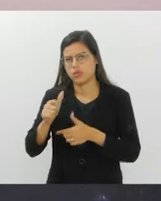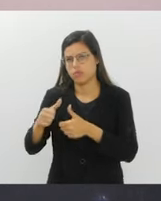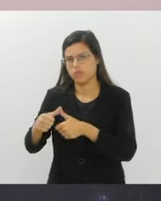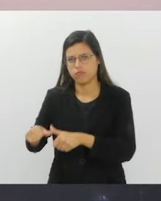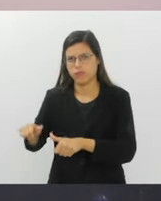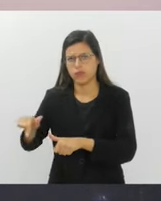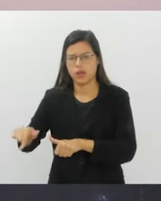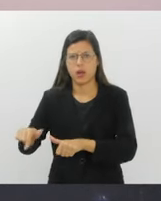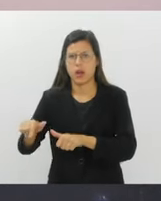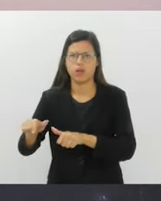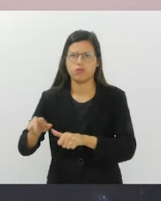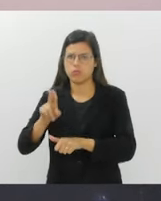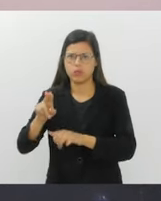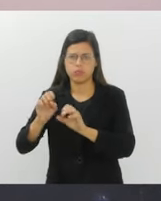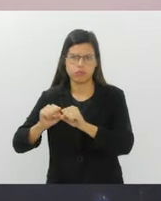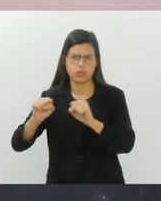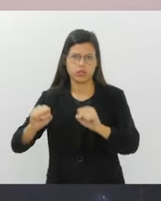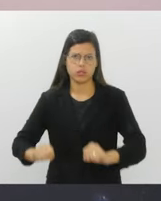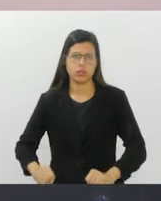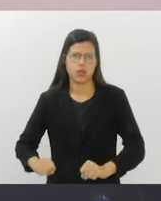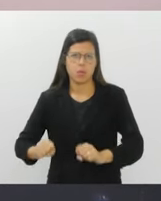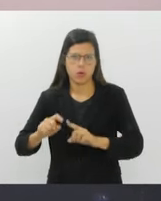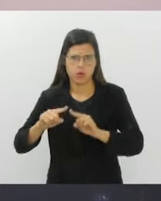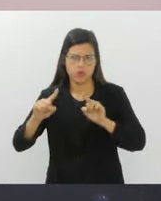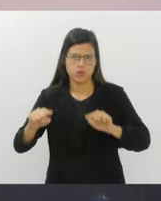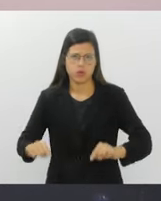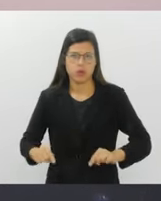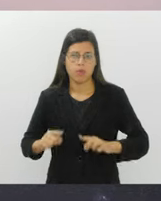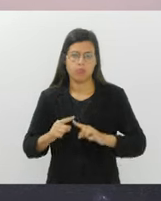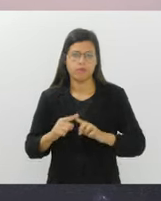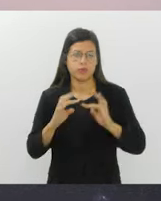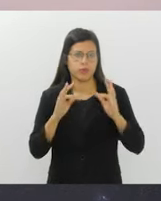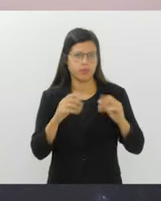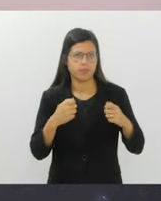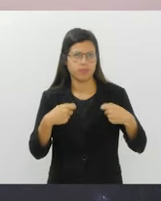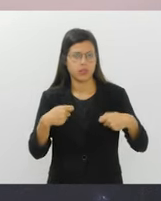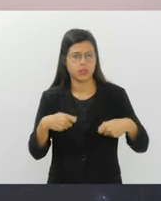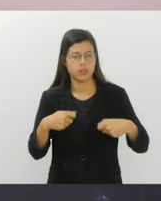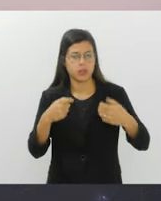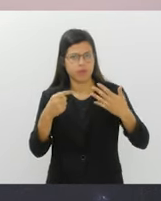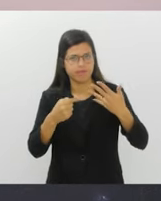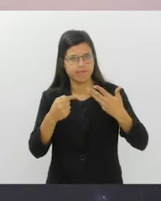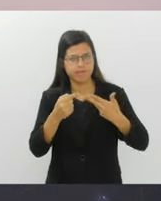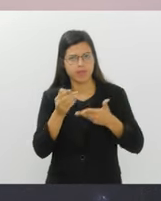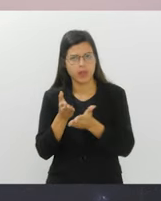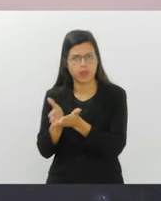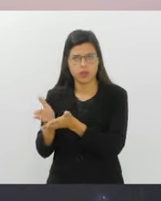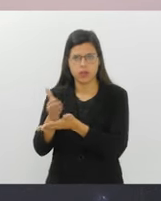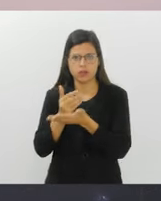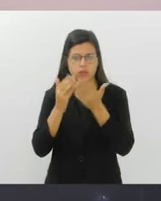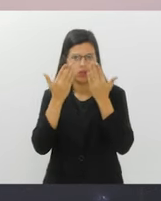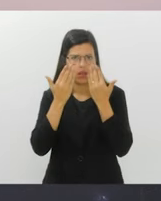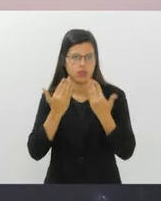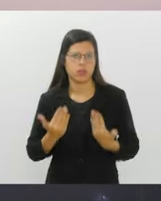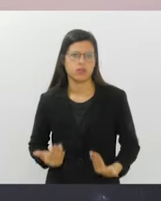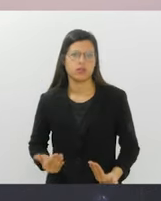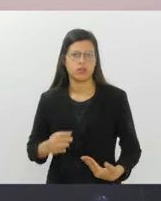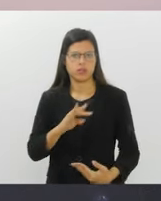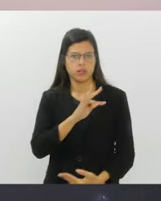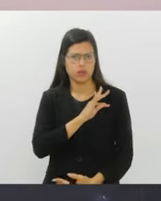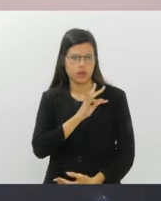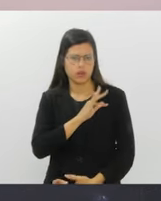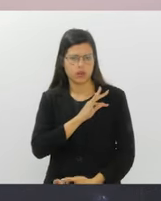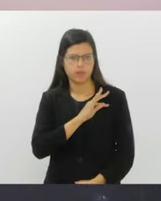com aquele corpo. Mas isso tudo precisa de elementos, dados e análise